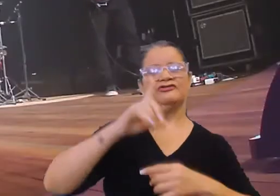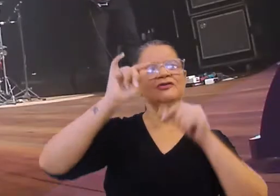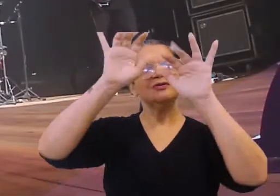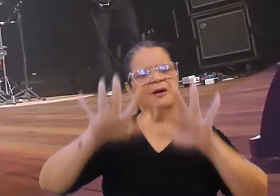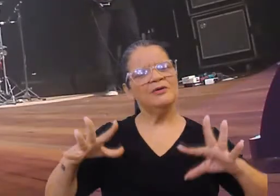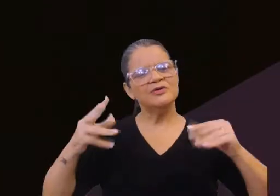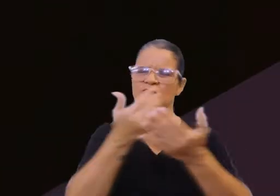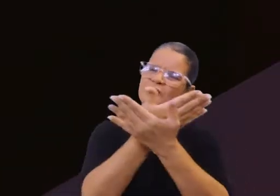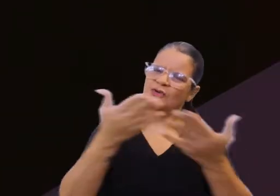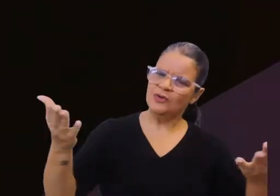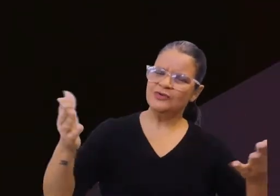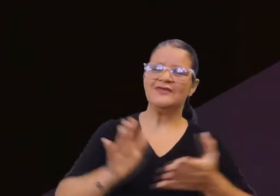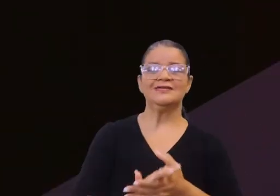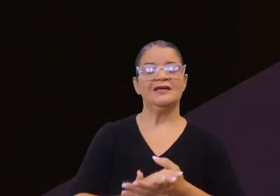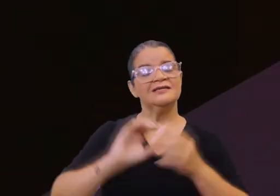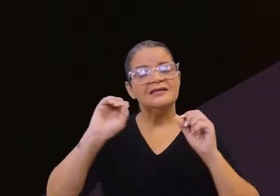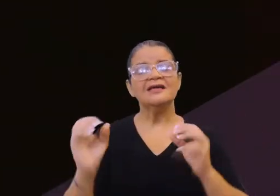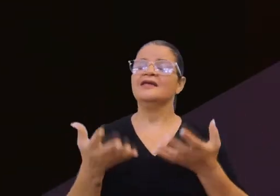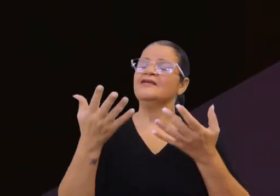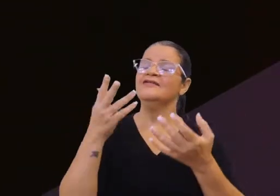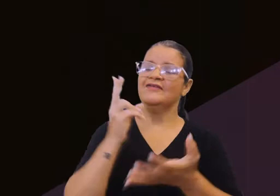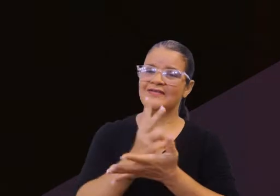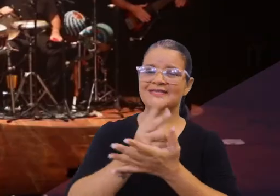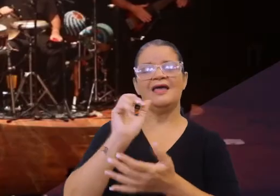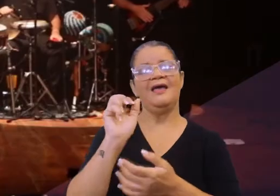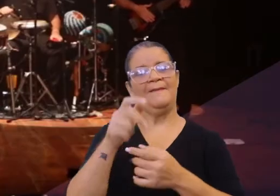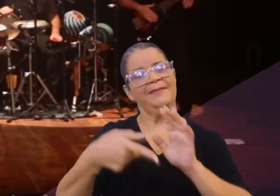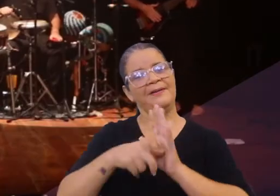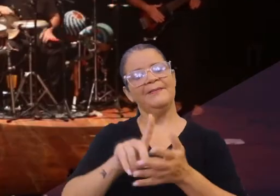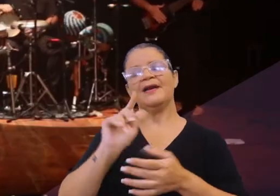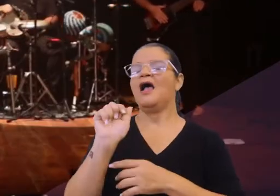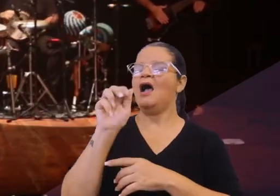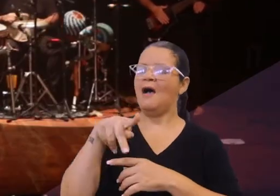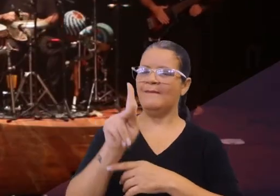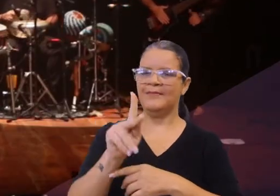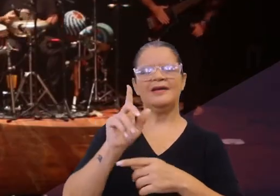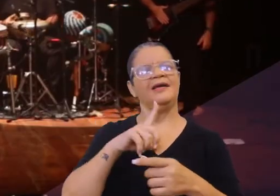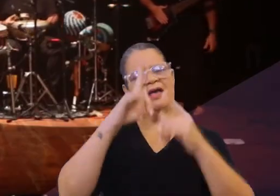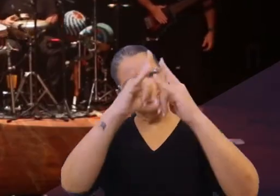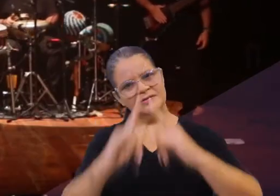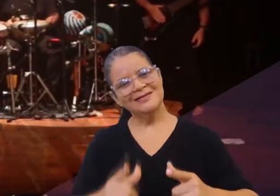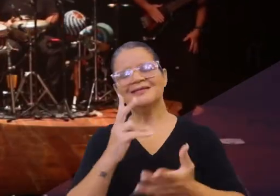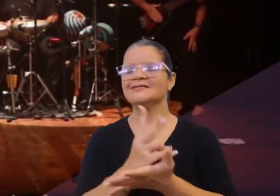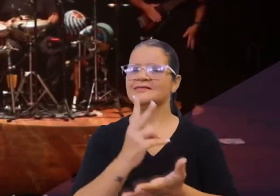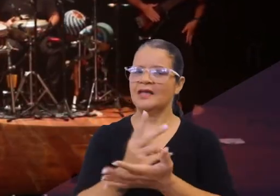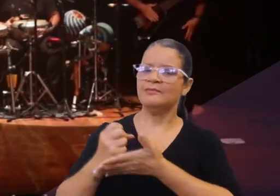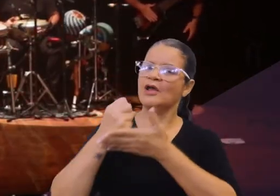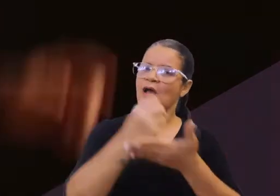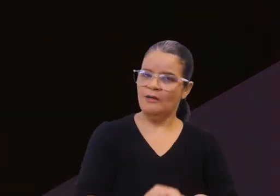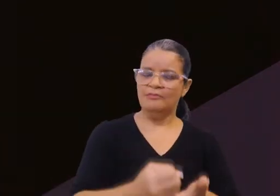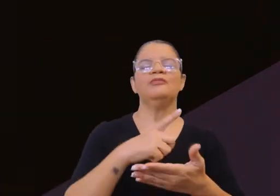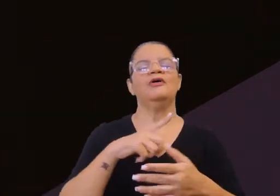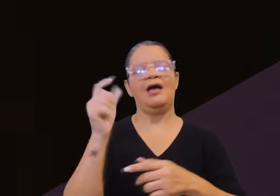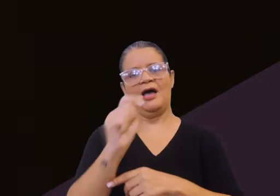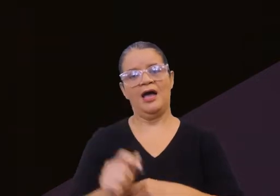abençoe todos vocês e que viva sempre o Preamp, que é essa grande instituição que sempre apoia os novos artistas pernambucanos.